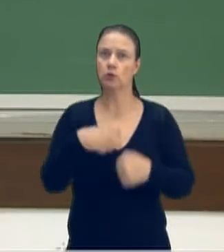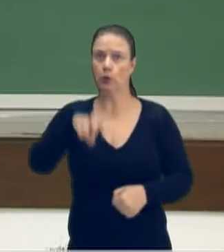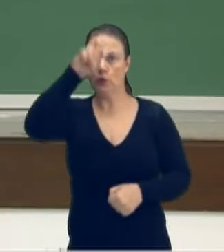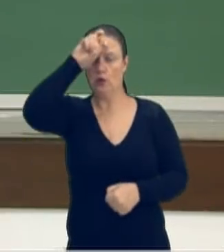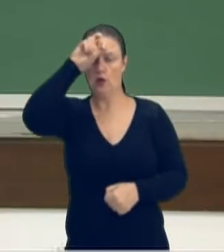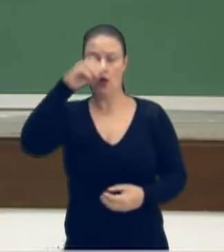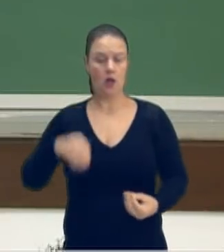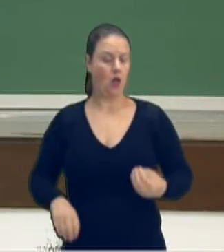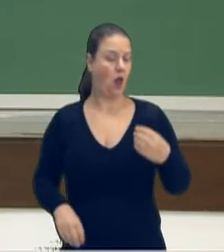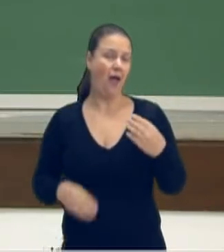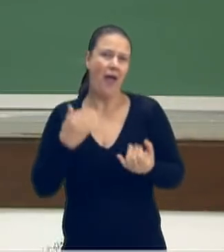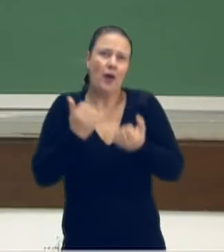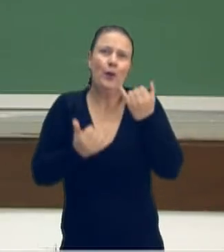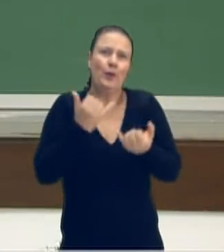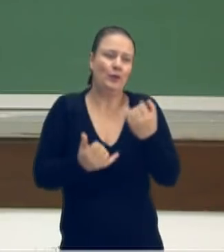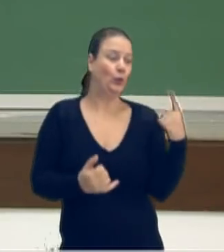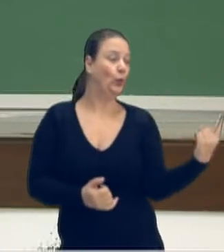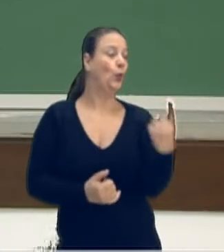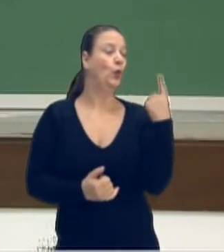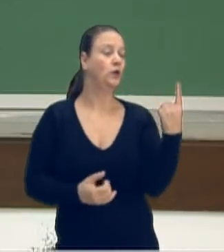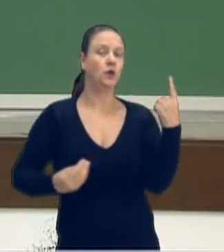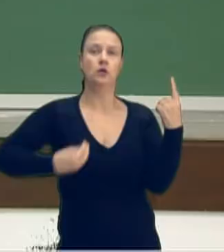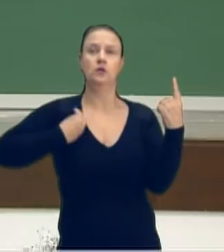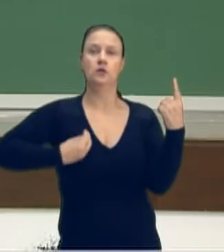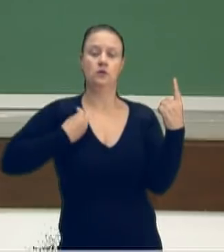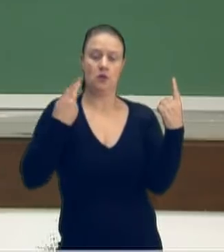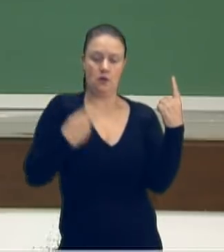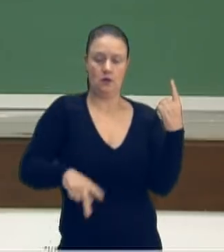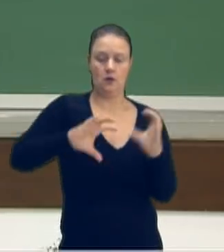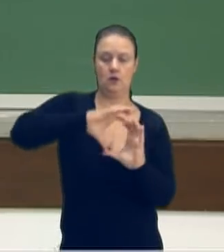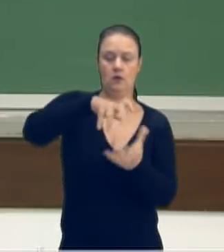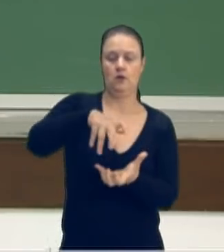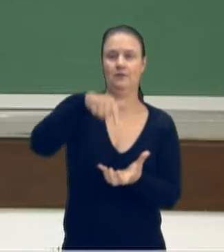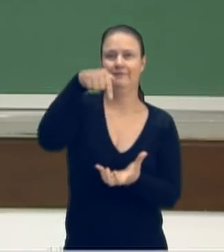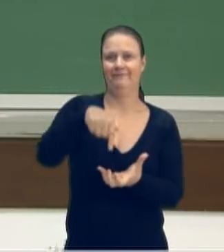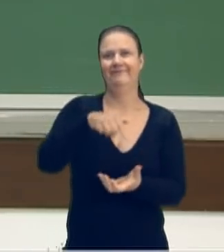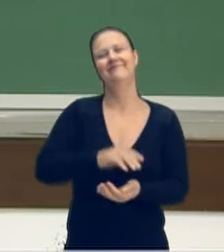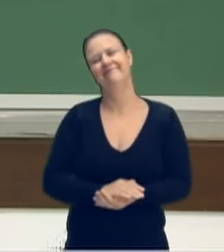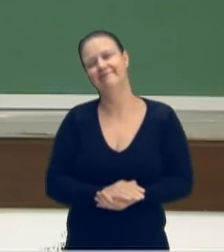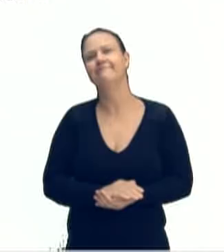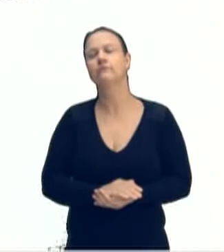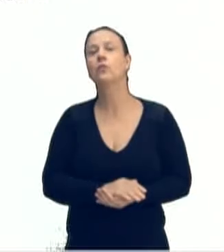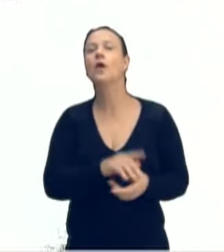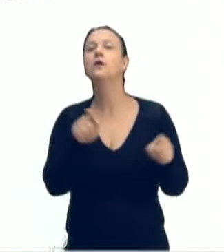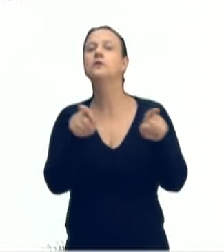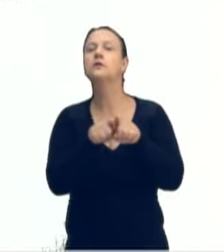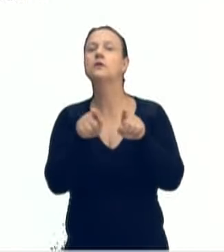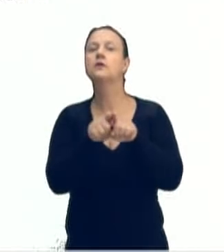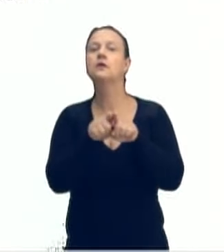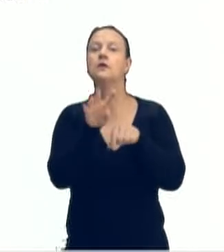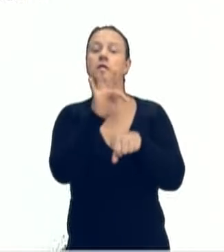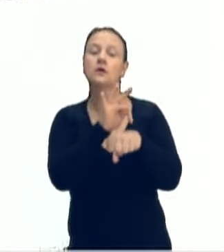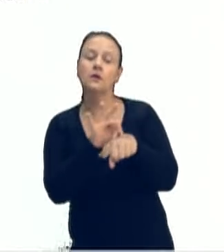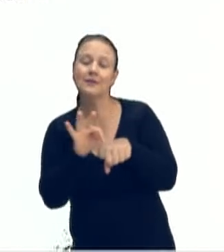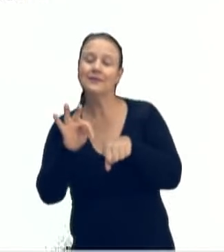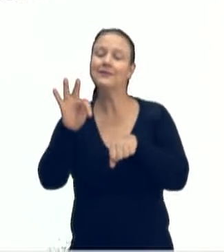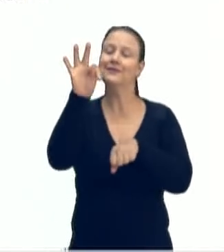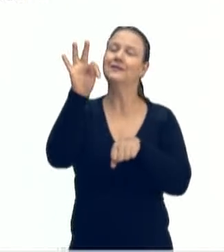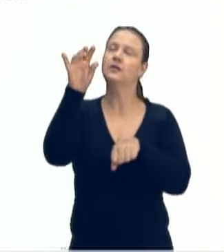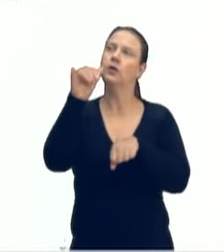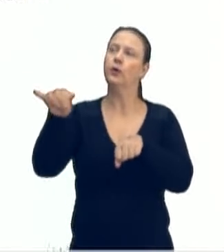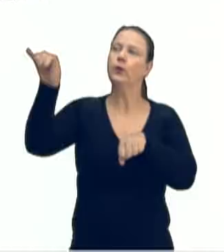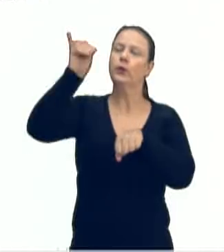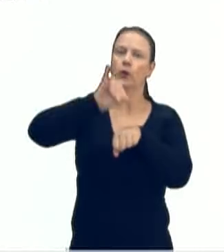vivo encarnado na Terra. Isso vai ser nosso ponto-chave da nossa aula de hoje. Teocracia. Está aqui, a famosa